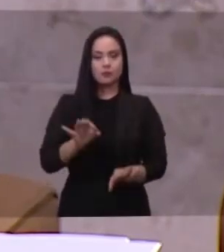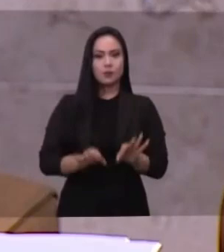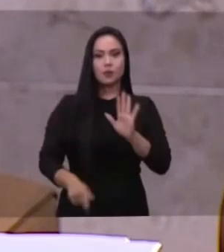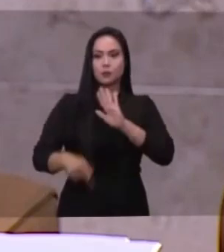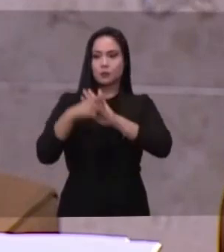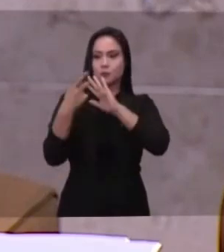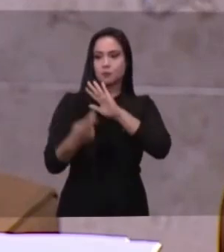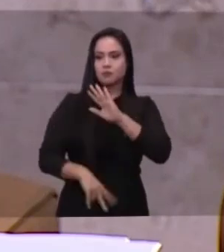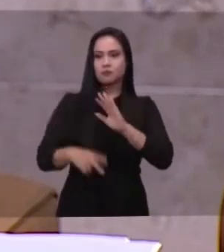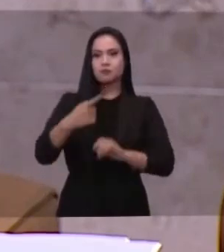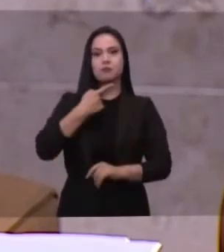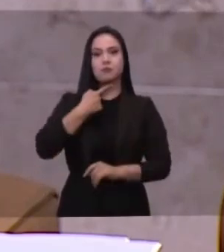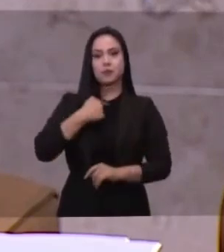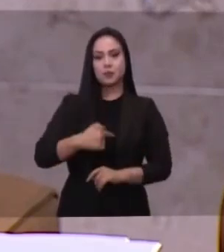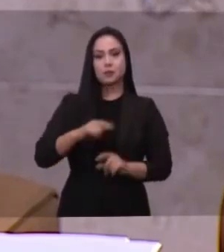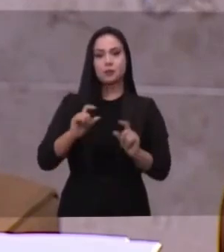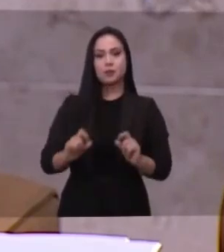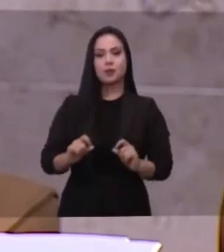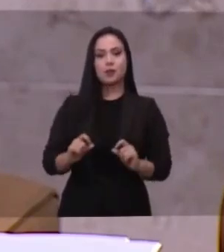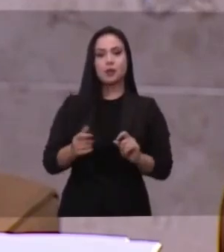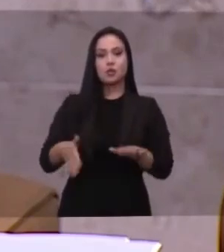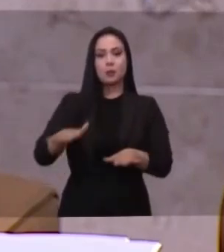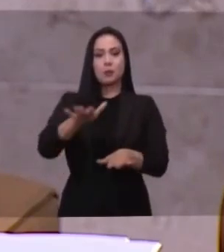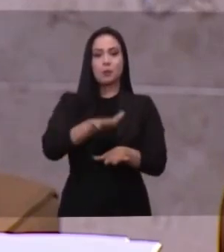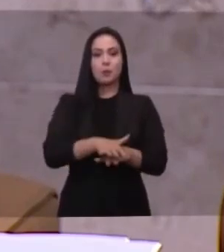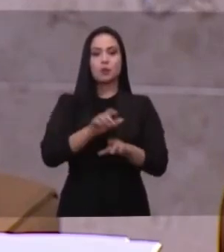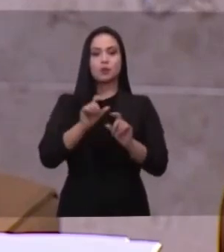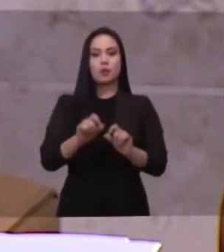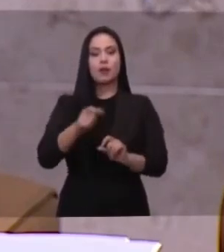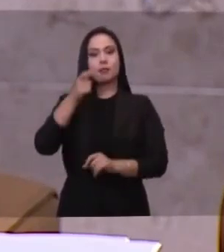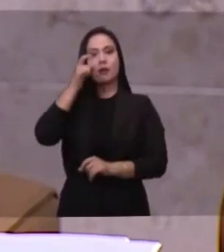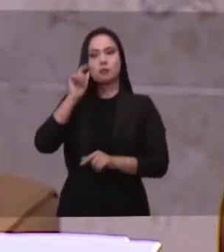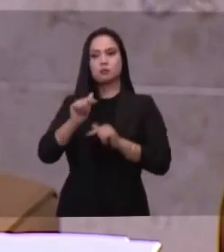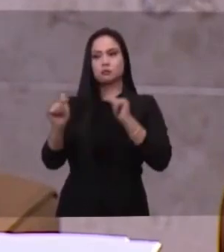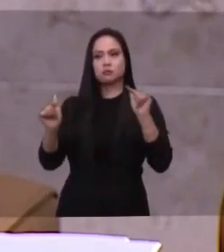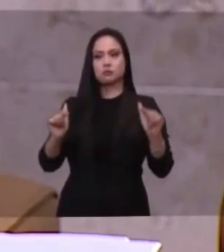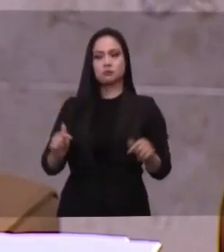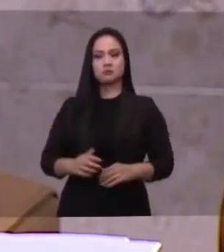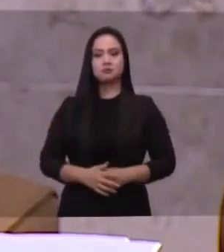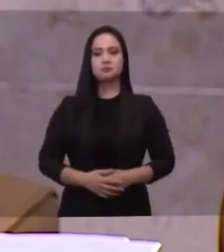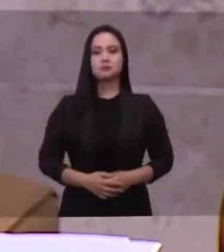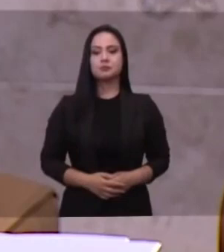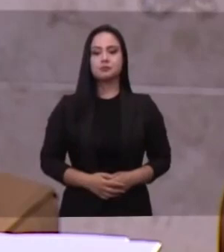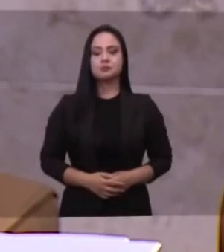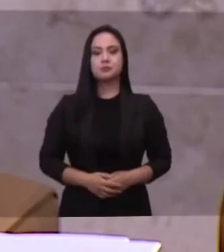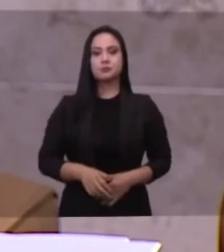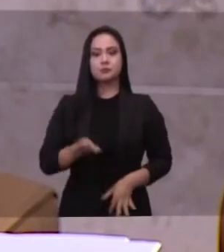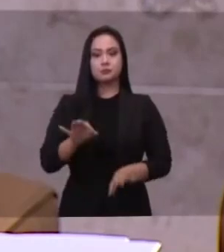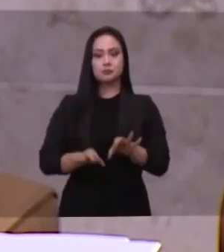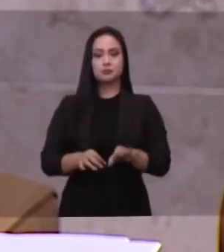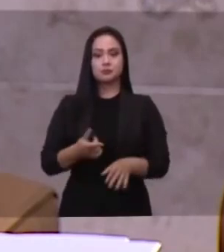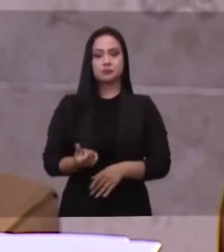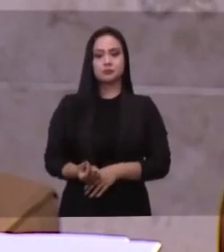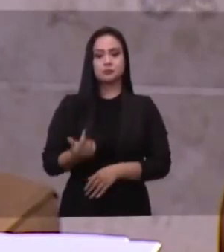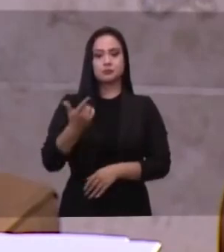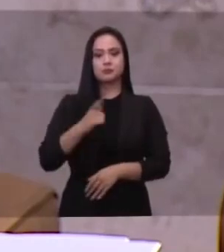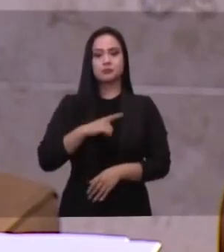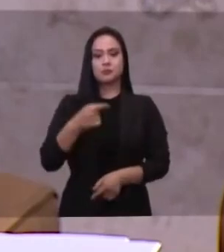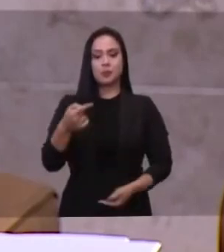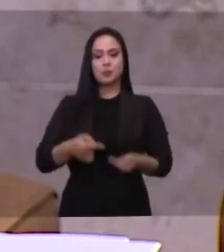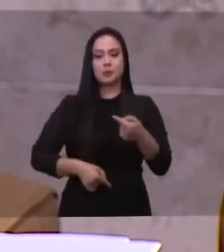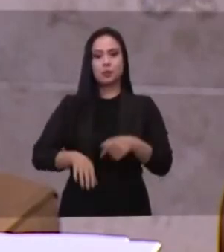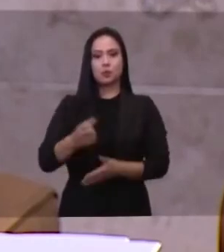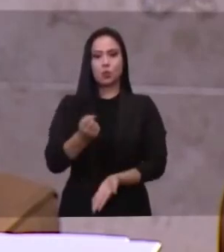própria pretensão, sobrepondo-a ao interesse alheio. O financiador, ao identificar o suposto descumprimento